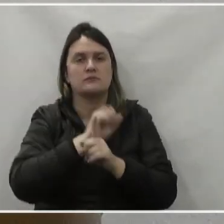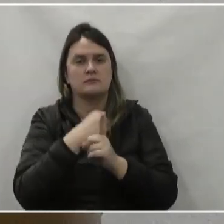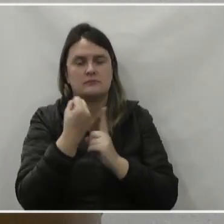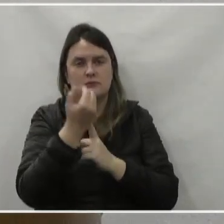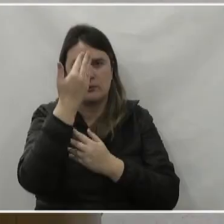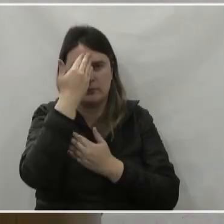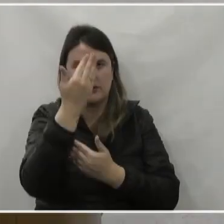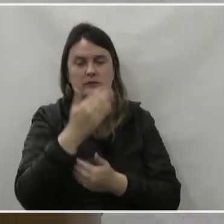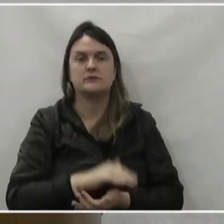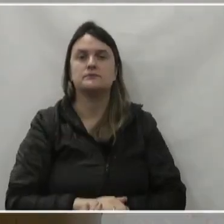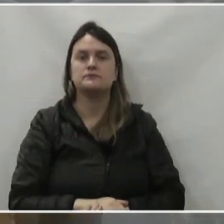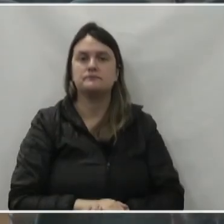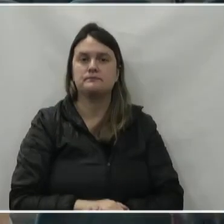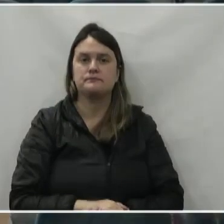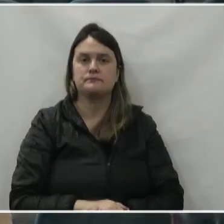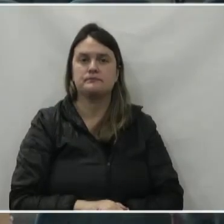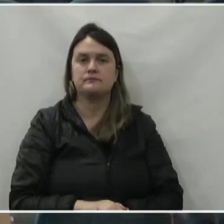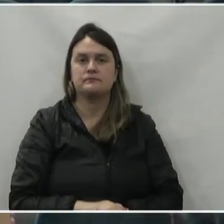Muito obrigado.